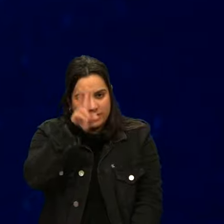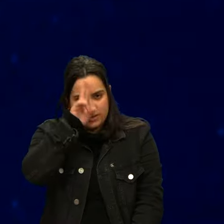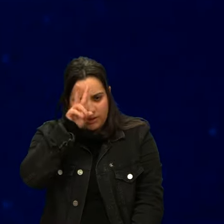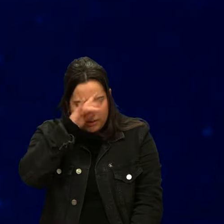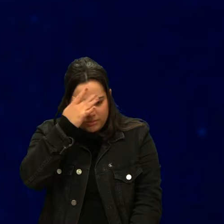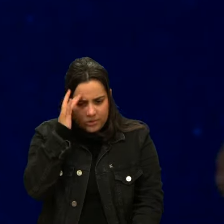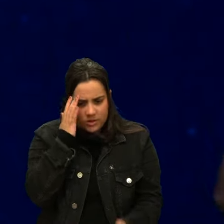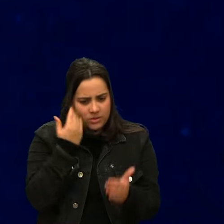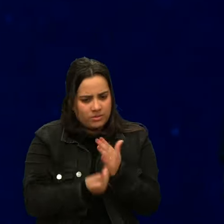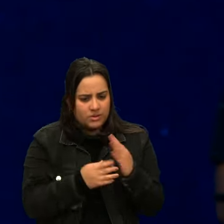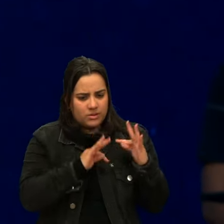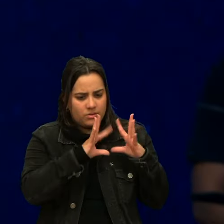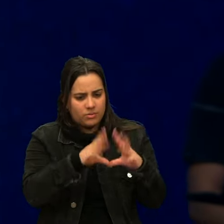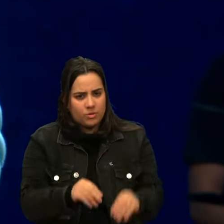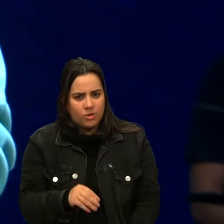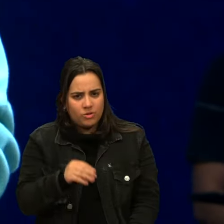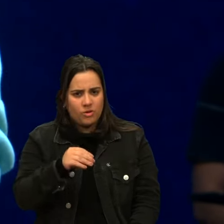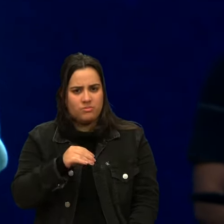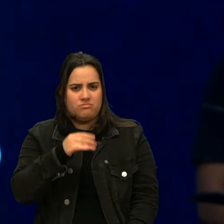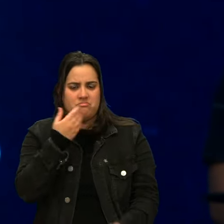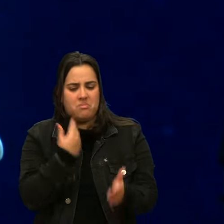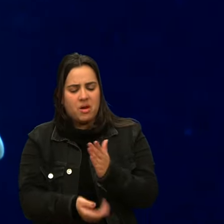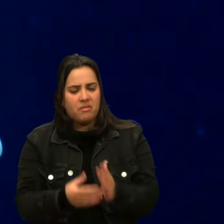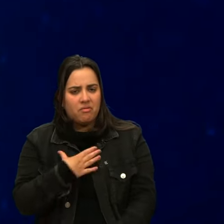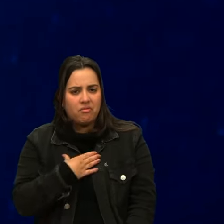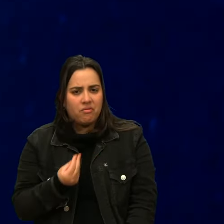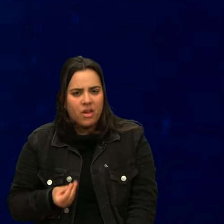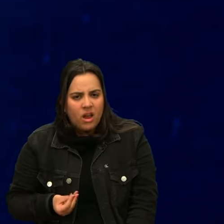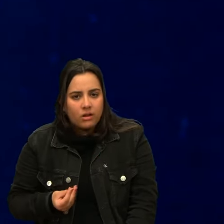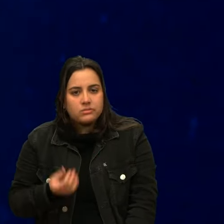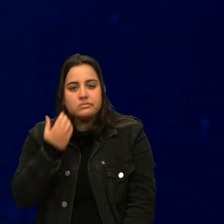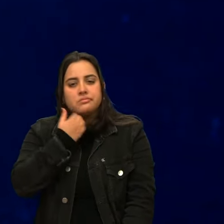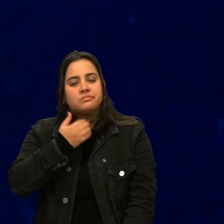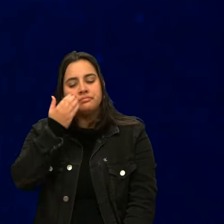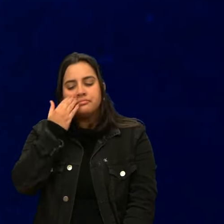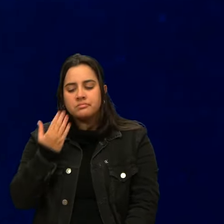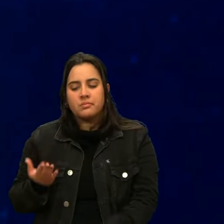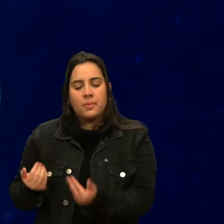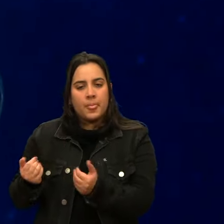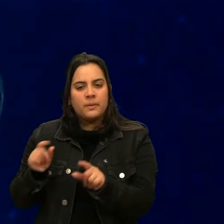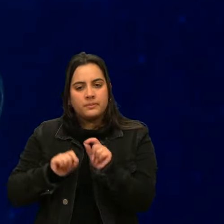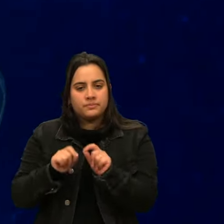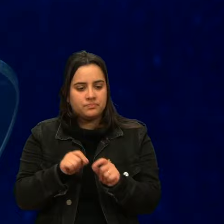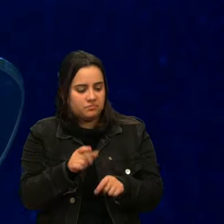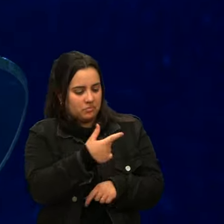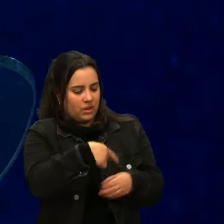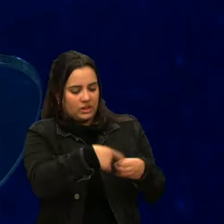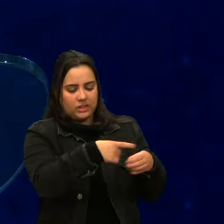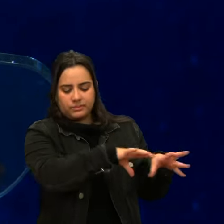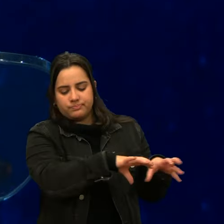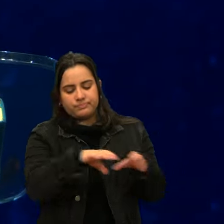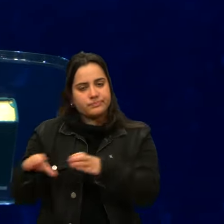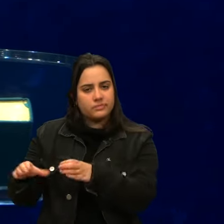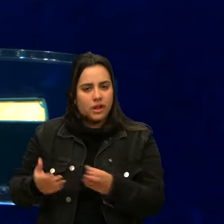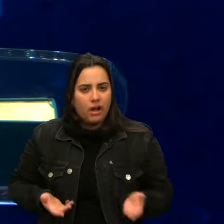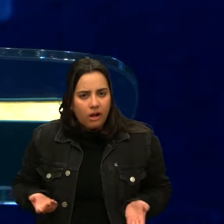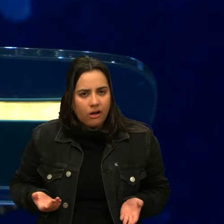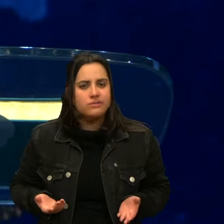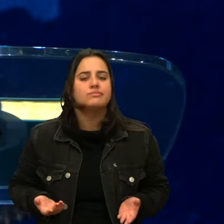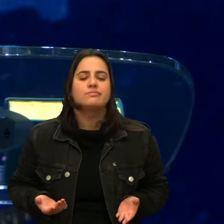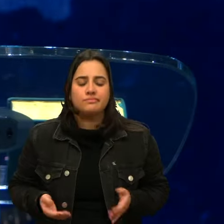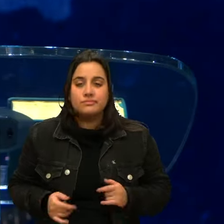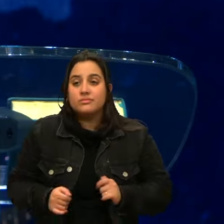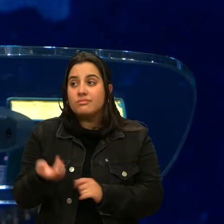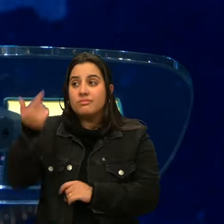que perderam seus filhos, de jovens adolescentes que foram arrancados da sua cidade e foram levados para